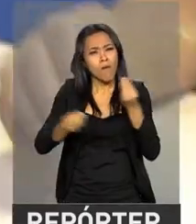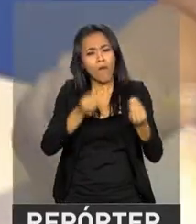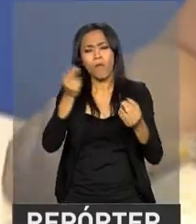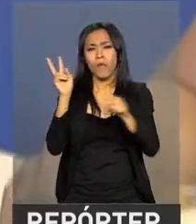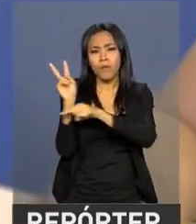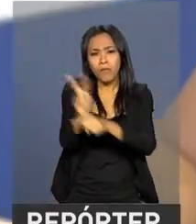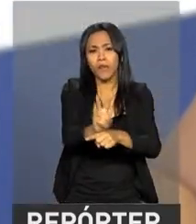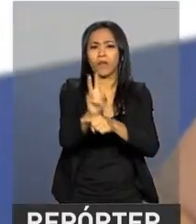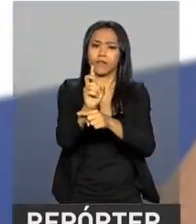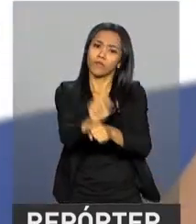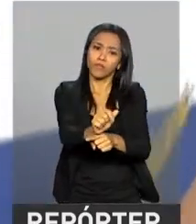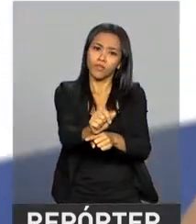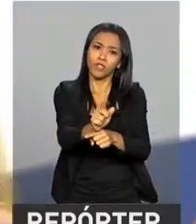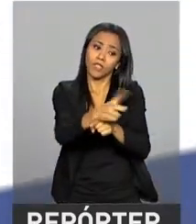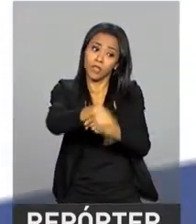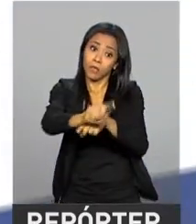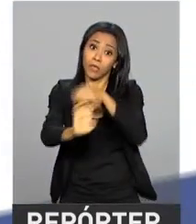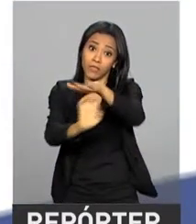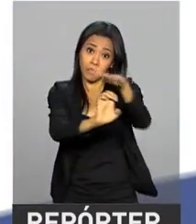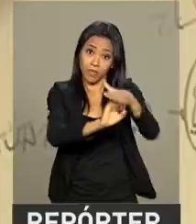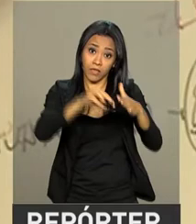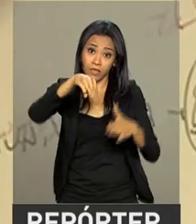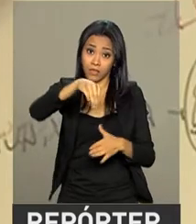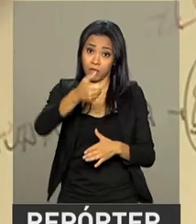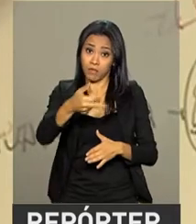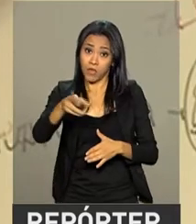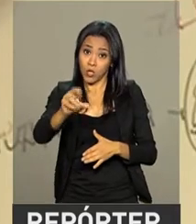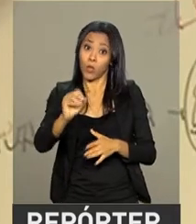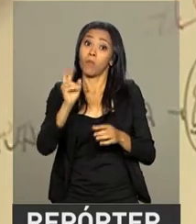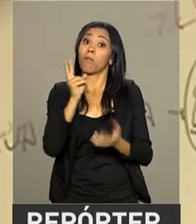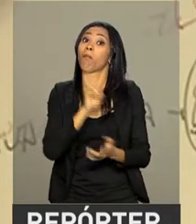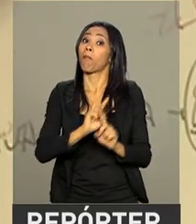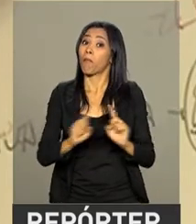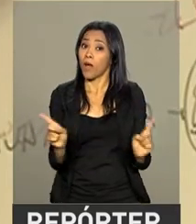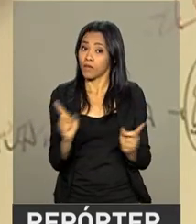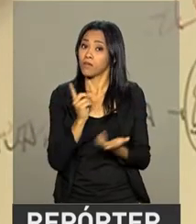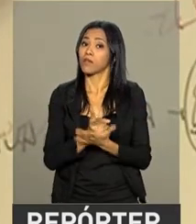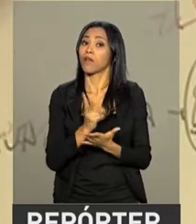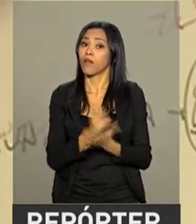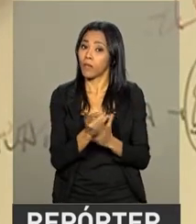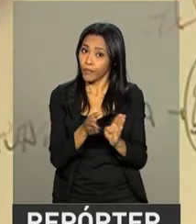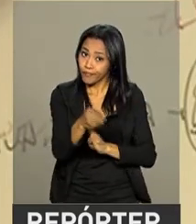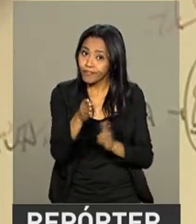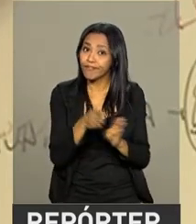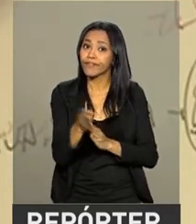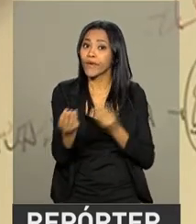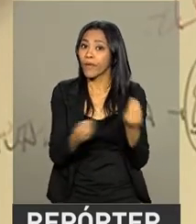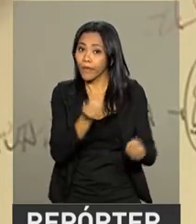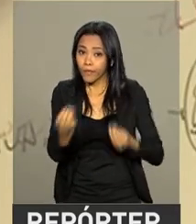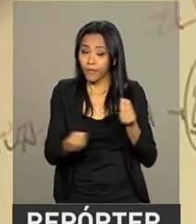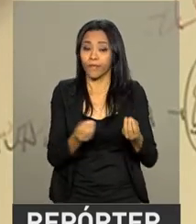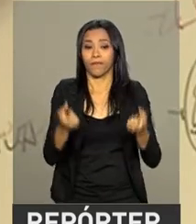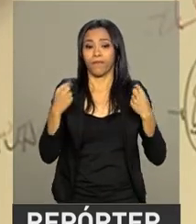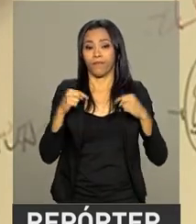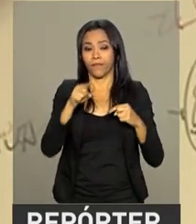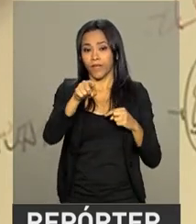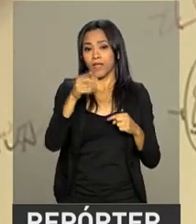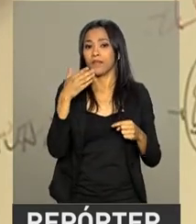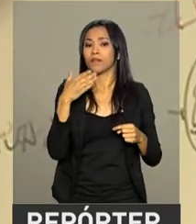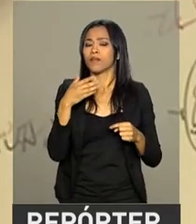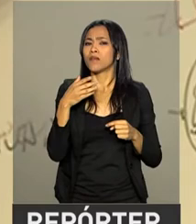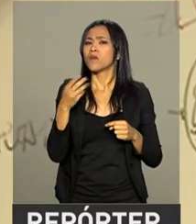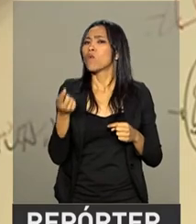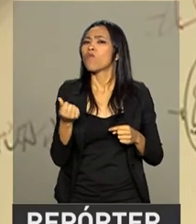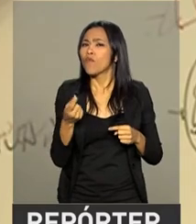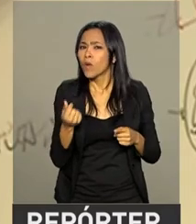empresas mas sempre com orientação você precisa ter uma uma ciência sobre com esse valor o quanto que a